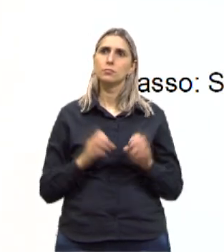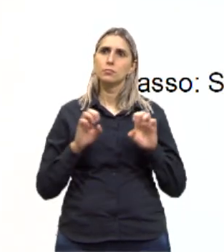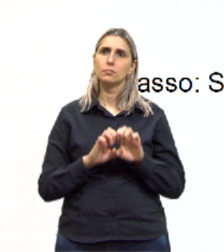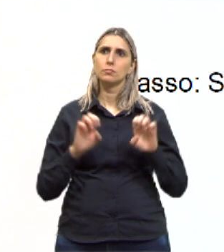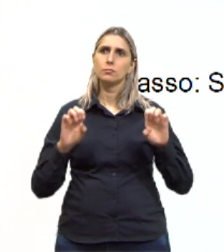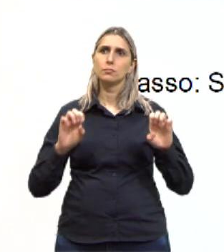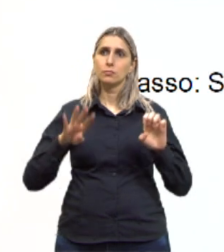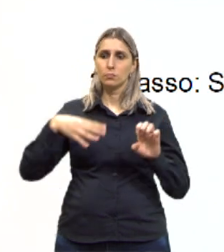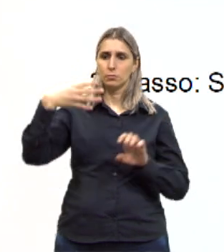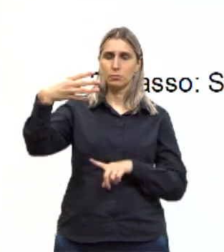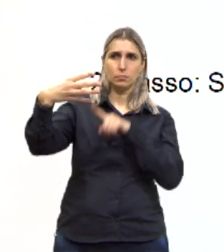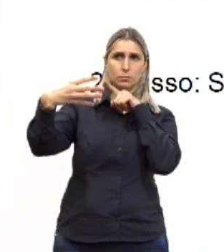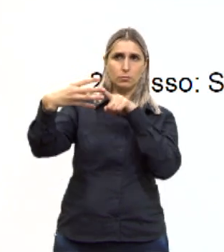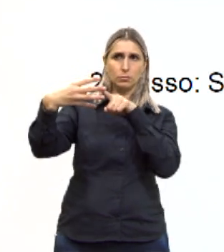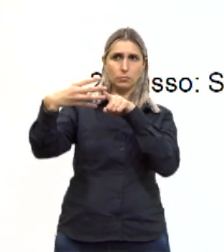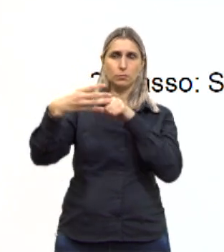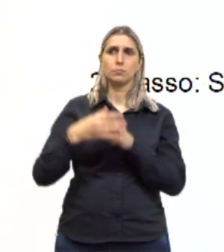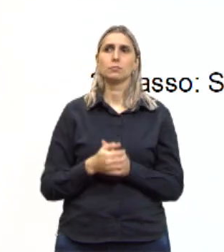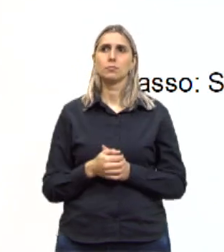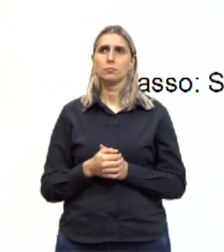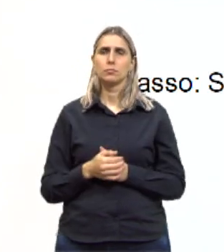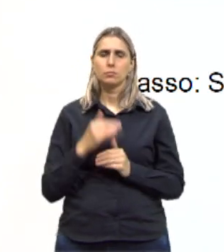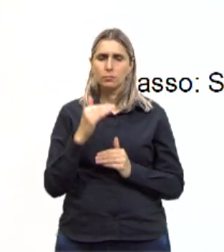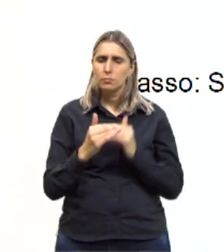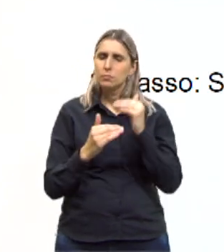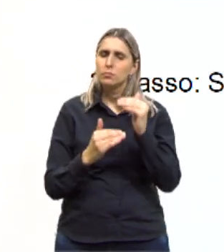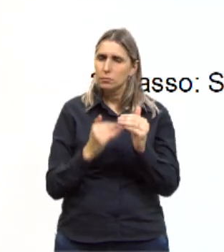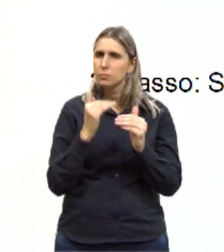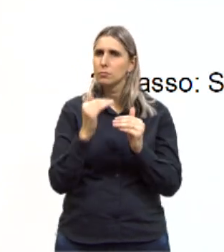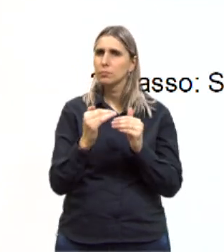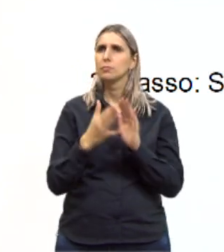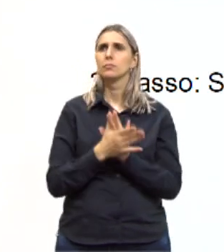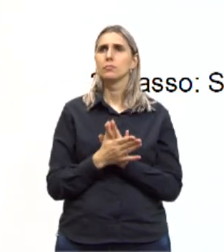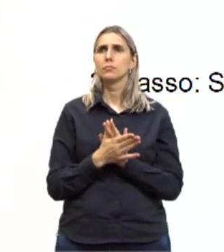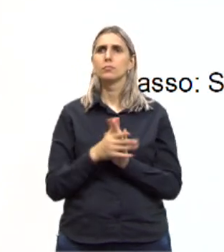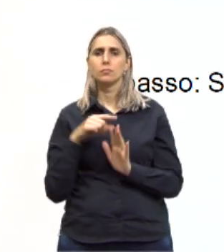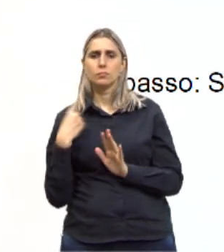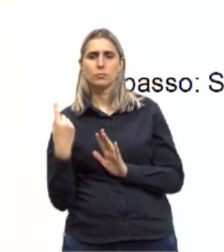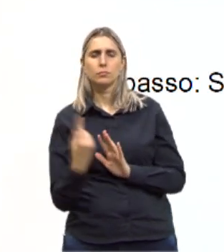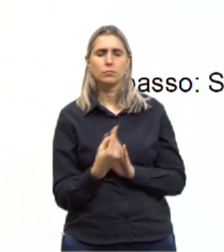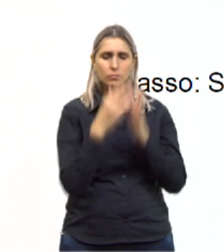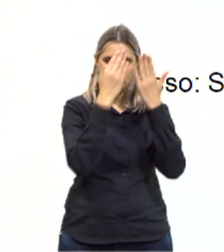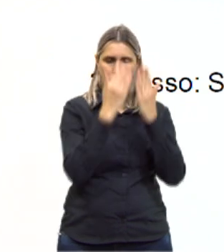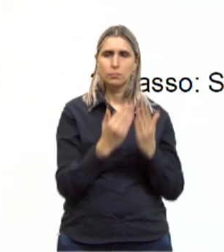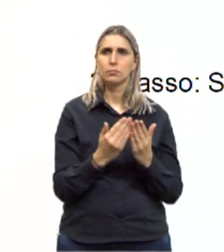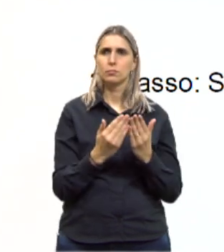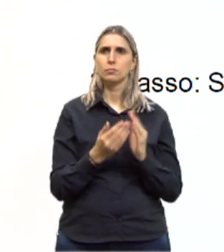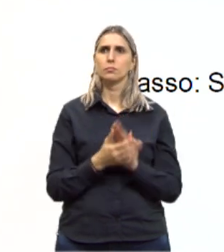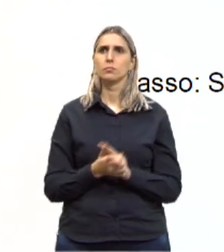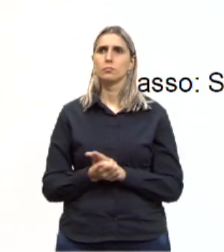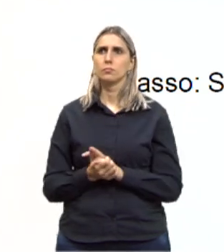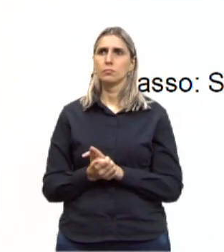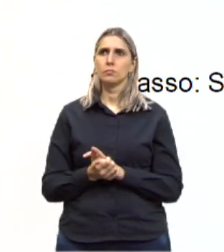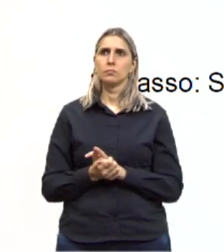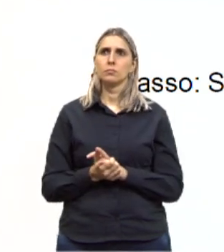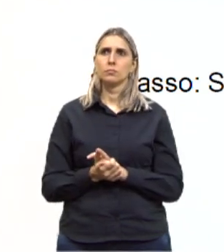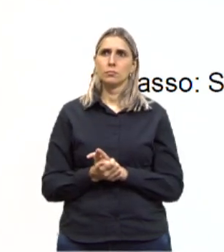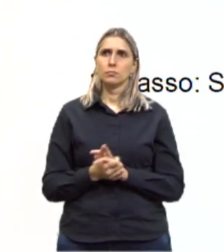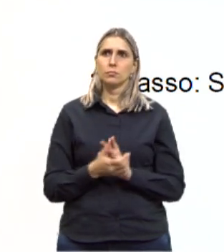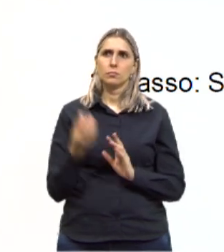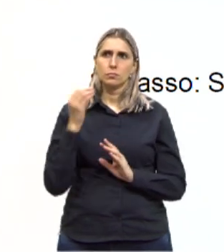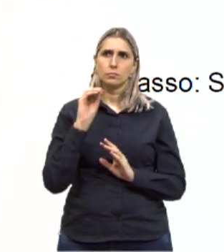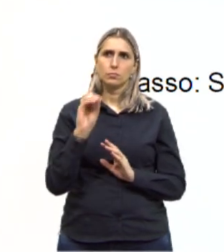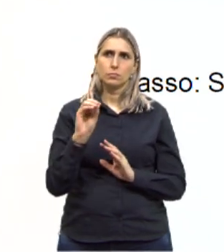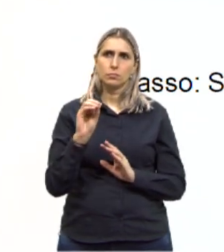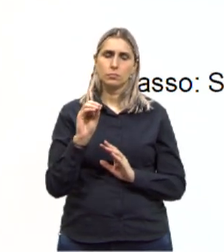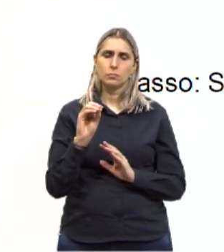equação biquadrada? Então veja, o passo a passo, tá, para nós analisarmos, eu coloquei, vou ir